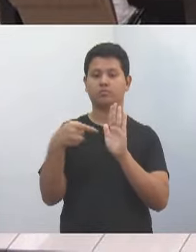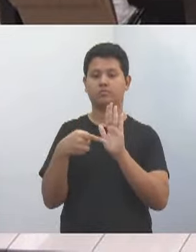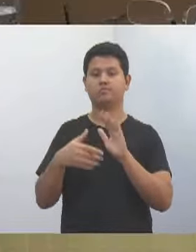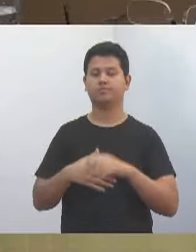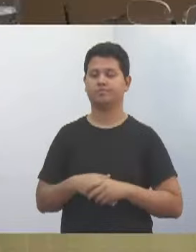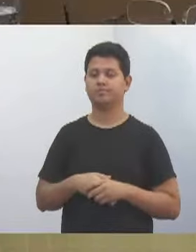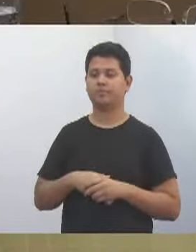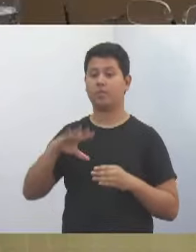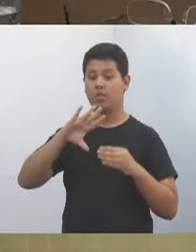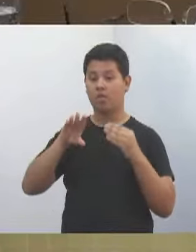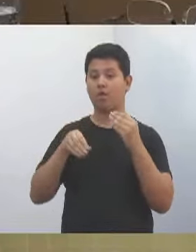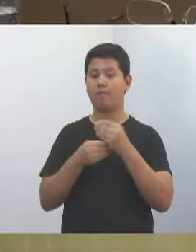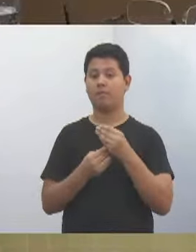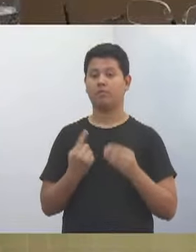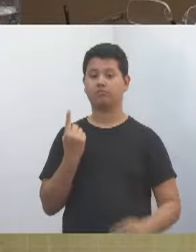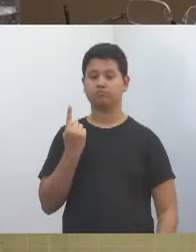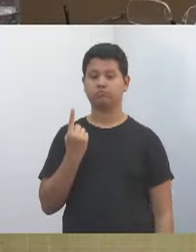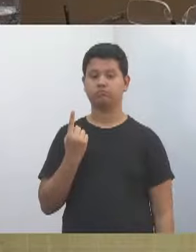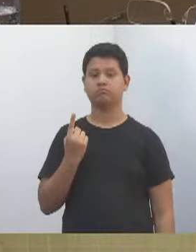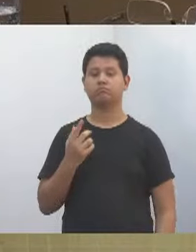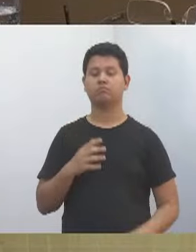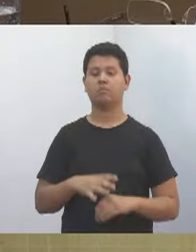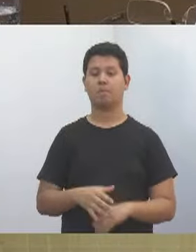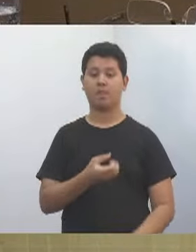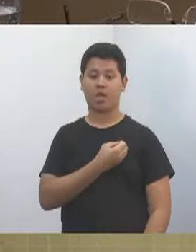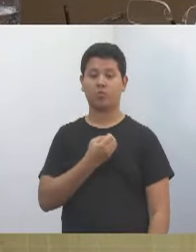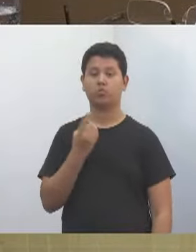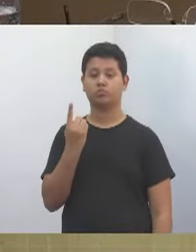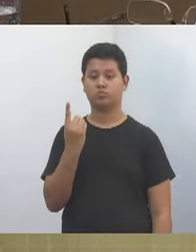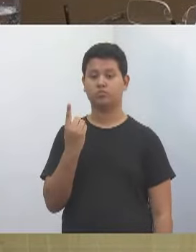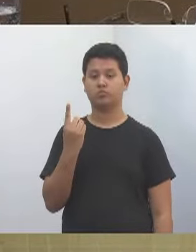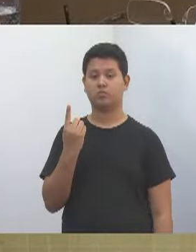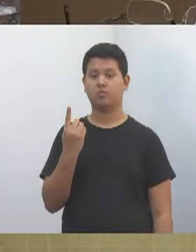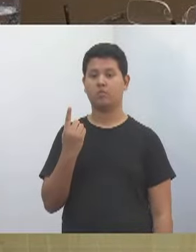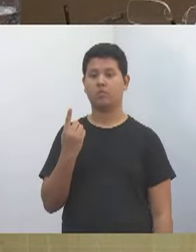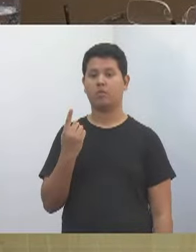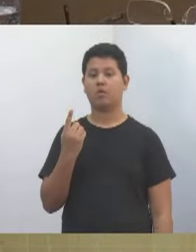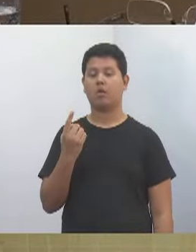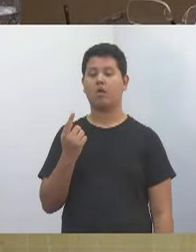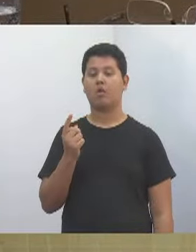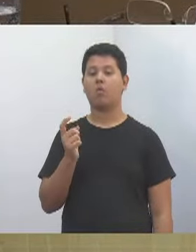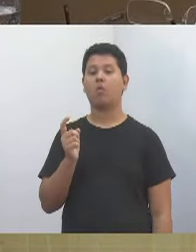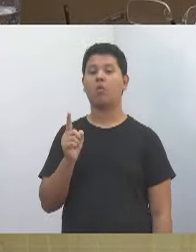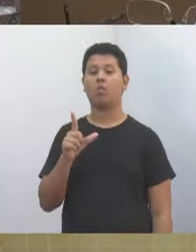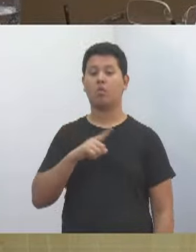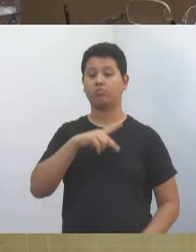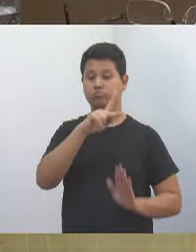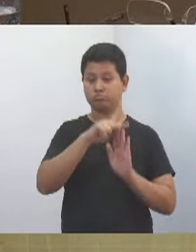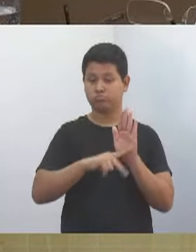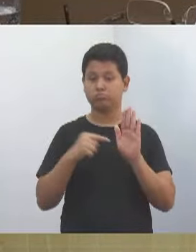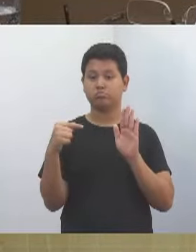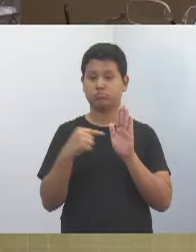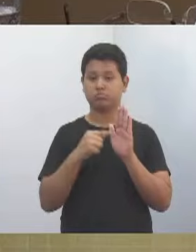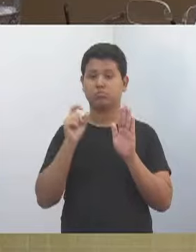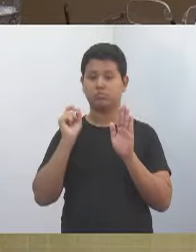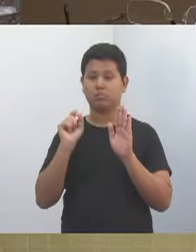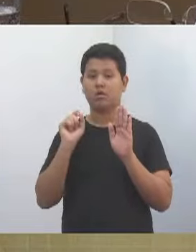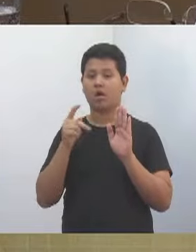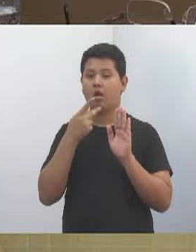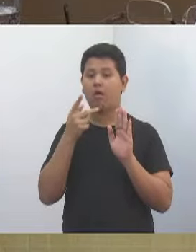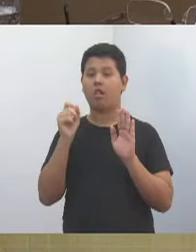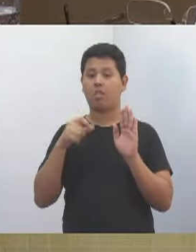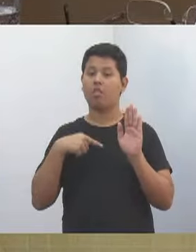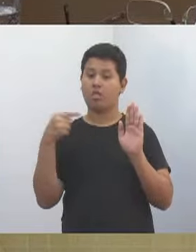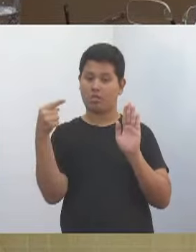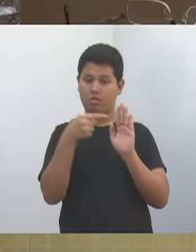A emenda 1. Artigo 1º. No artigo 1º do projeto de lei em epígrafe, onde